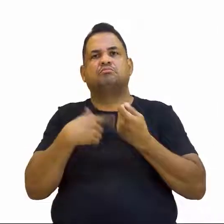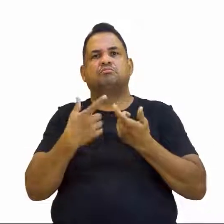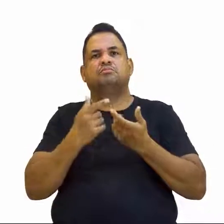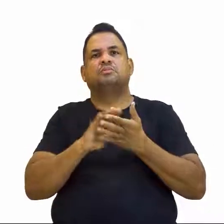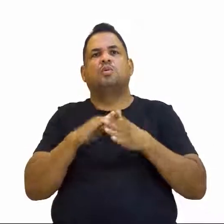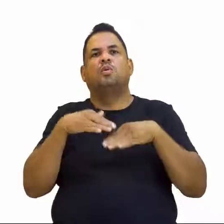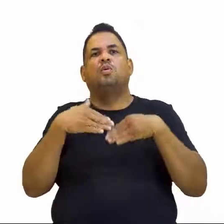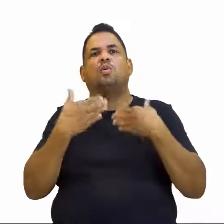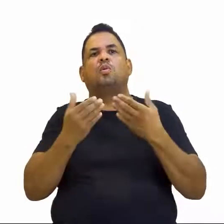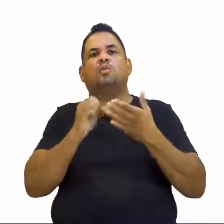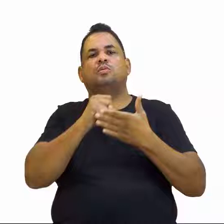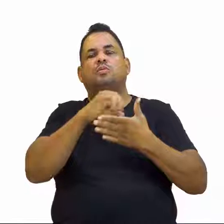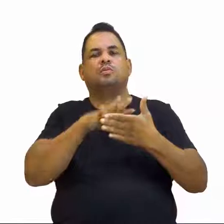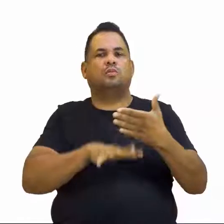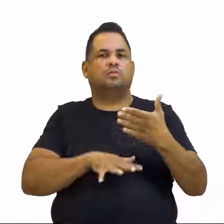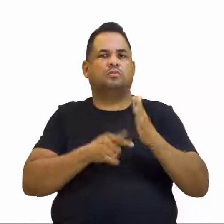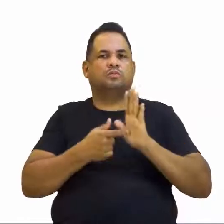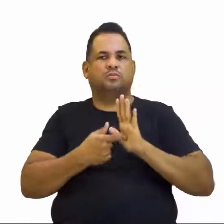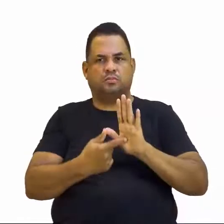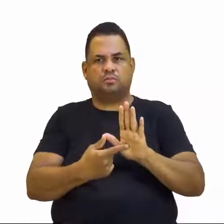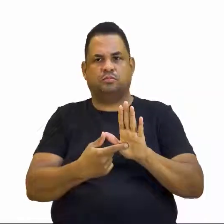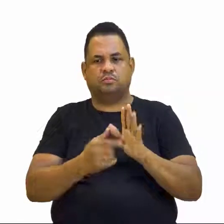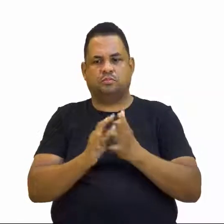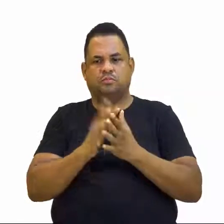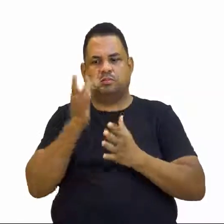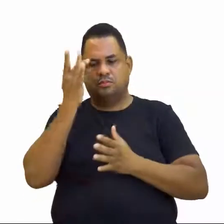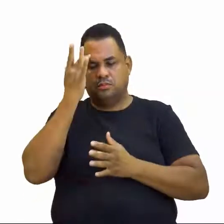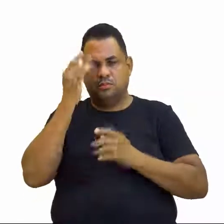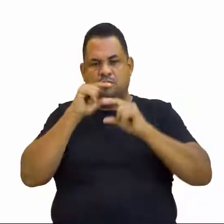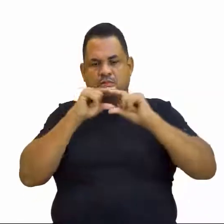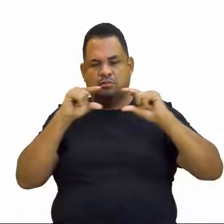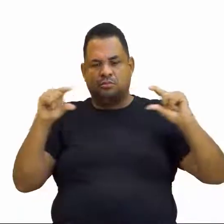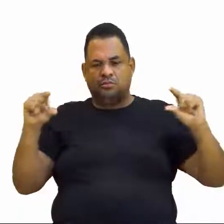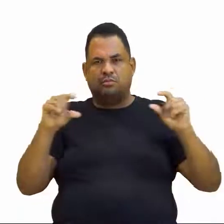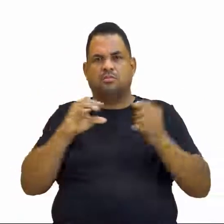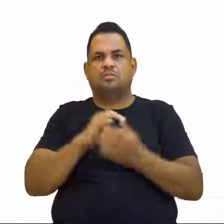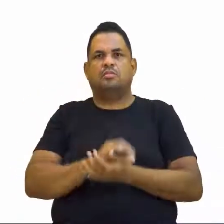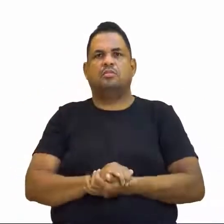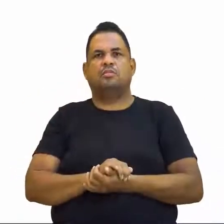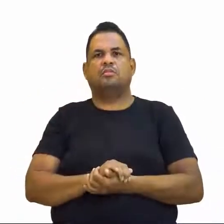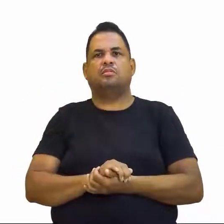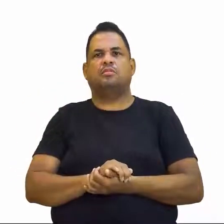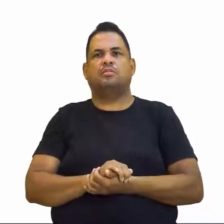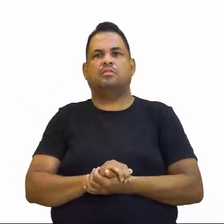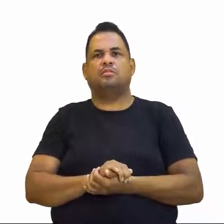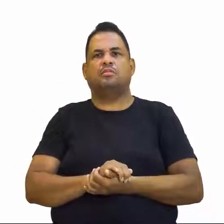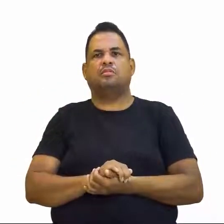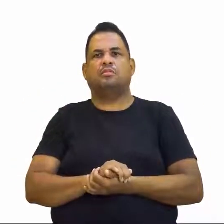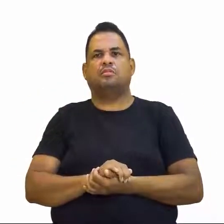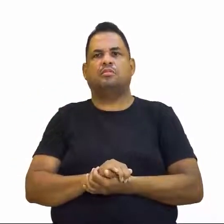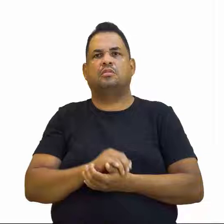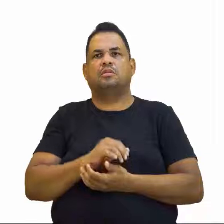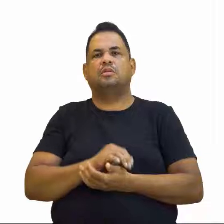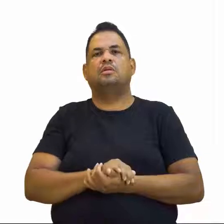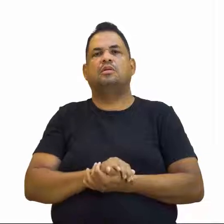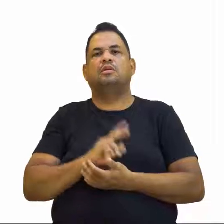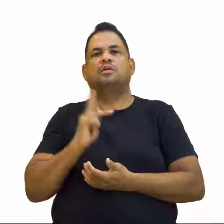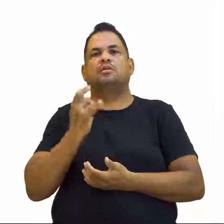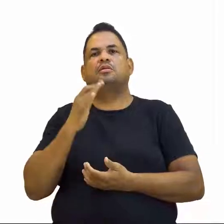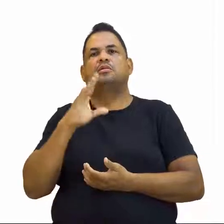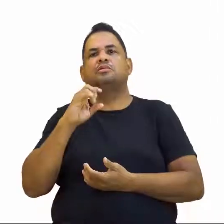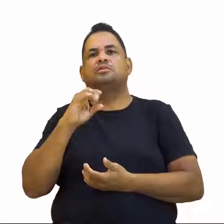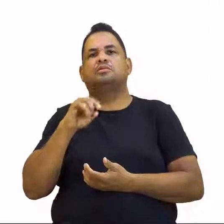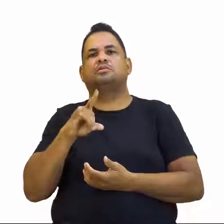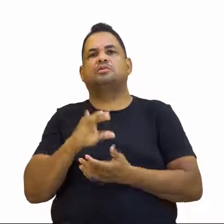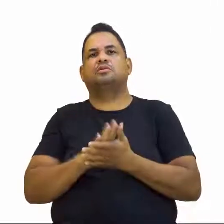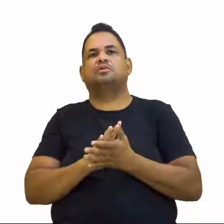qual alternativa apresenta as fórmulas do hidróxido de sódio, cálcio e alumínio. Se